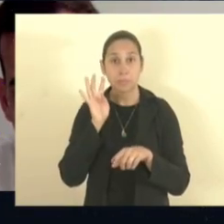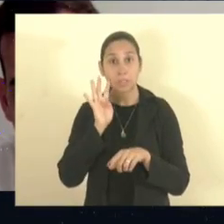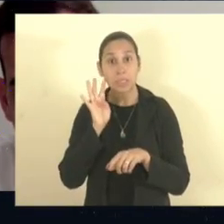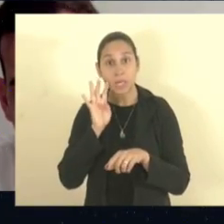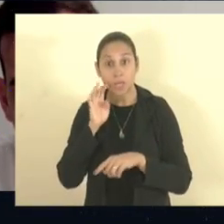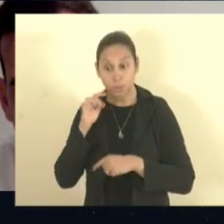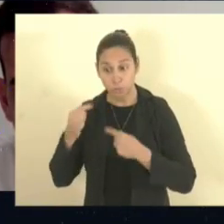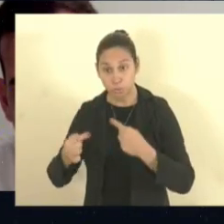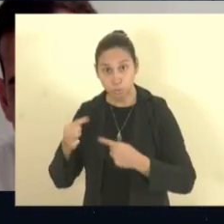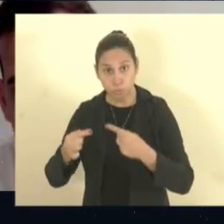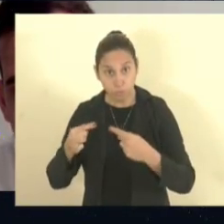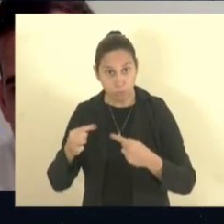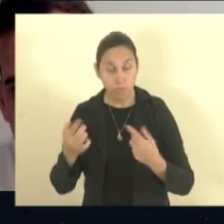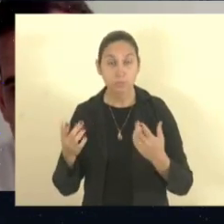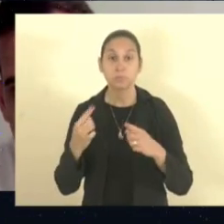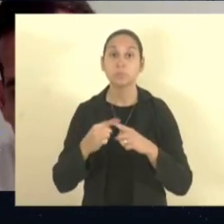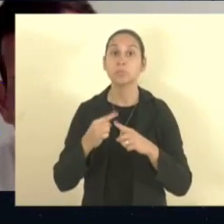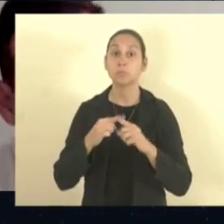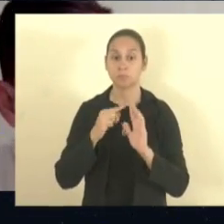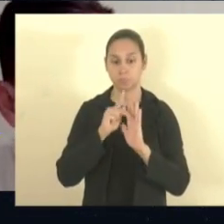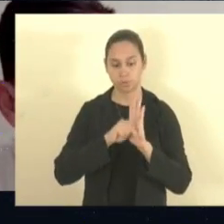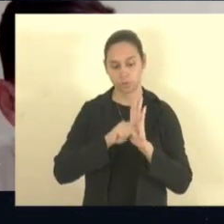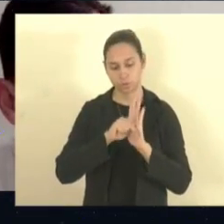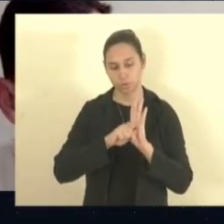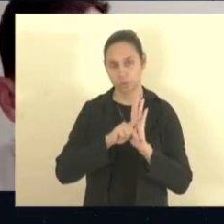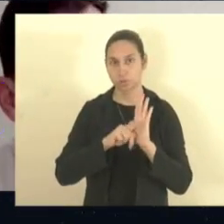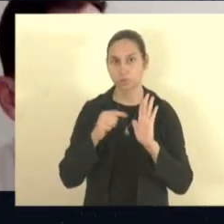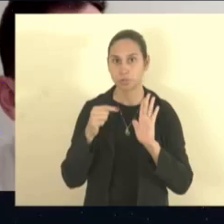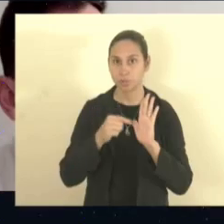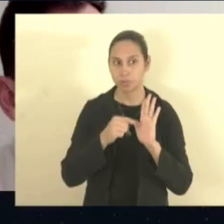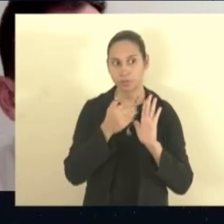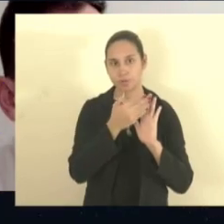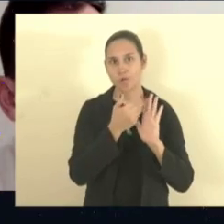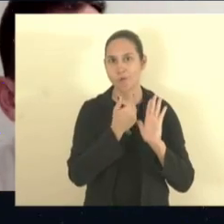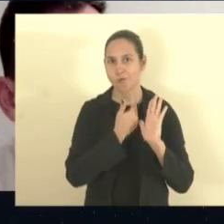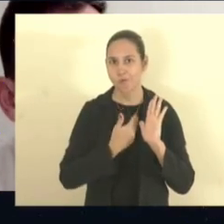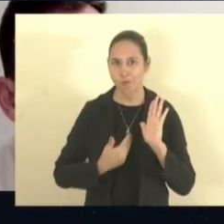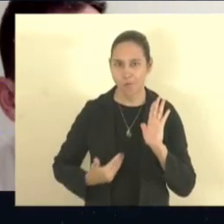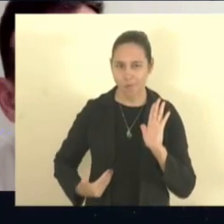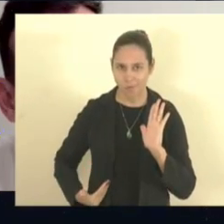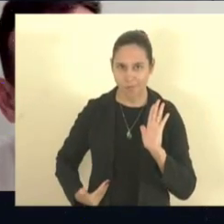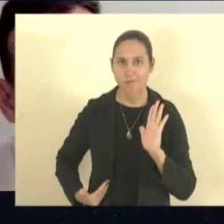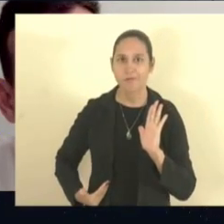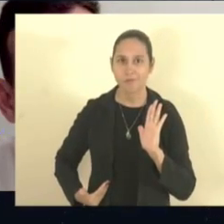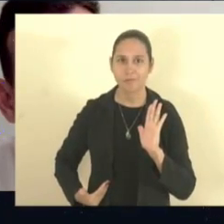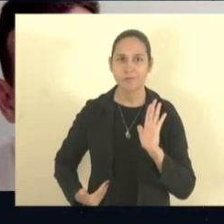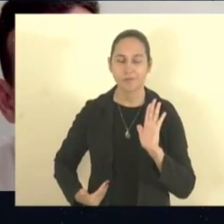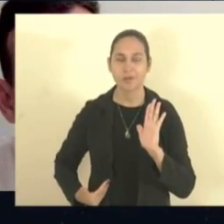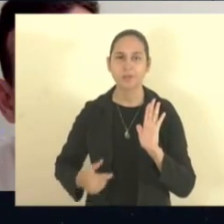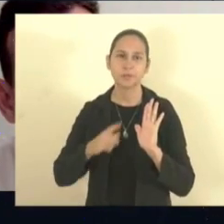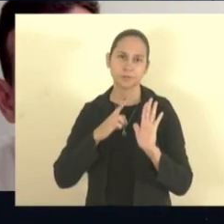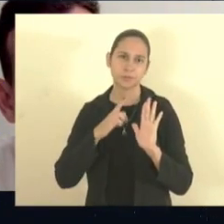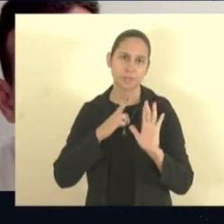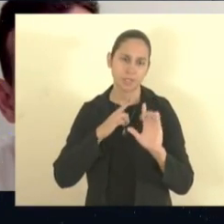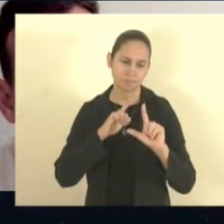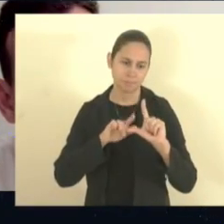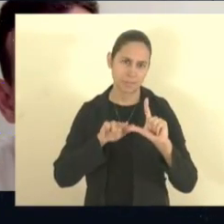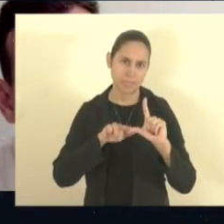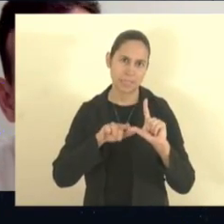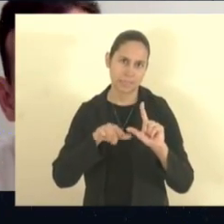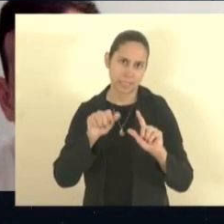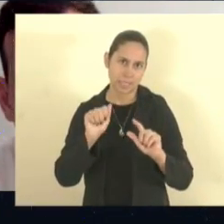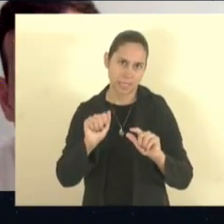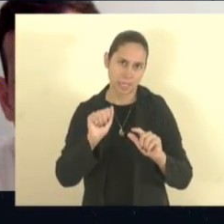um projeto, né, onde o governo, por ter a nota A, um